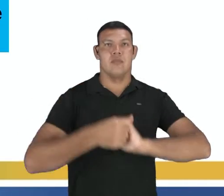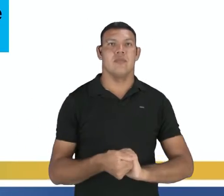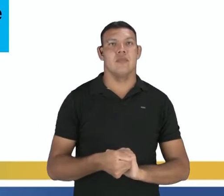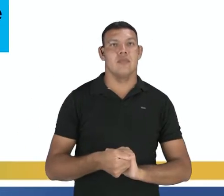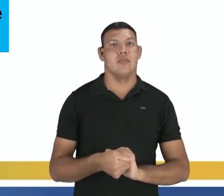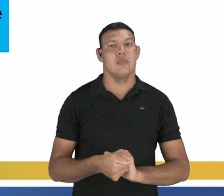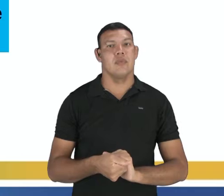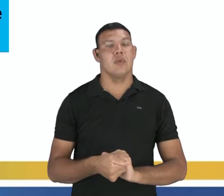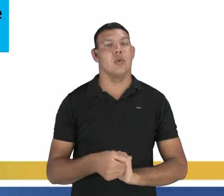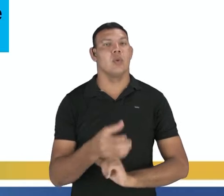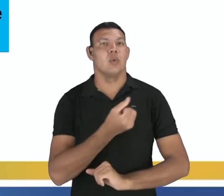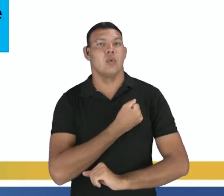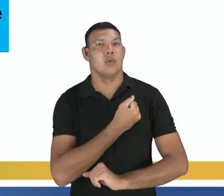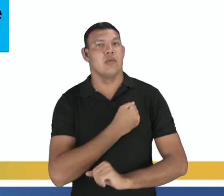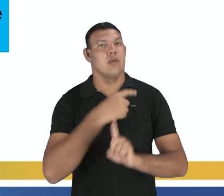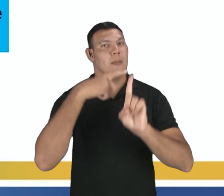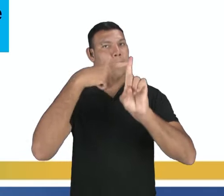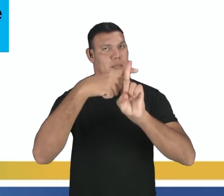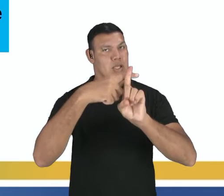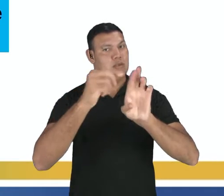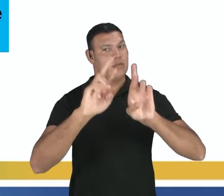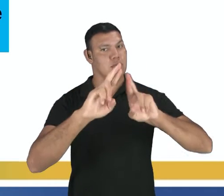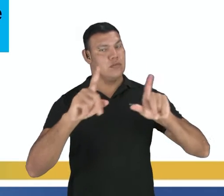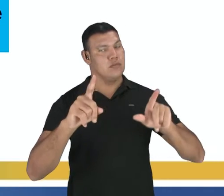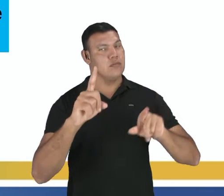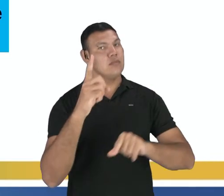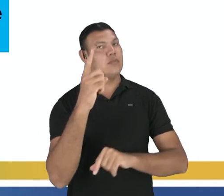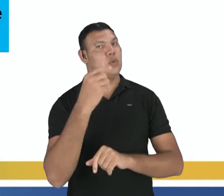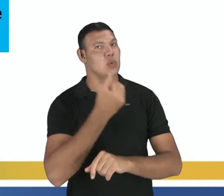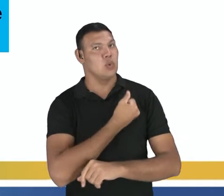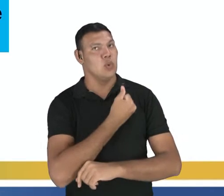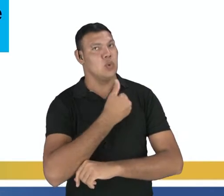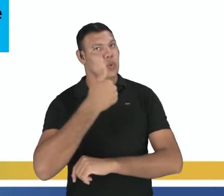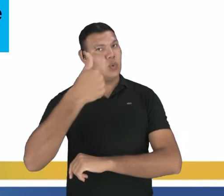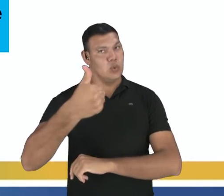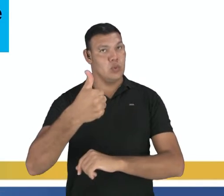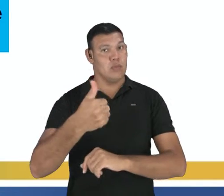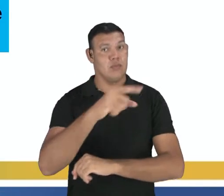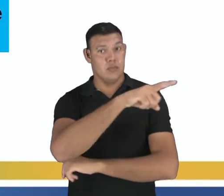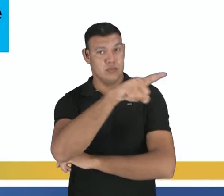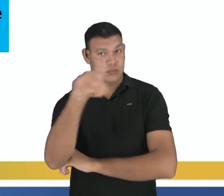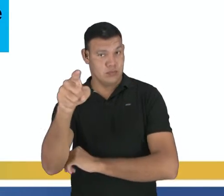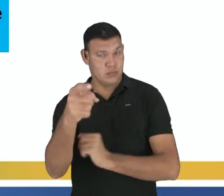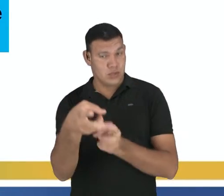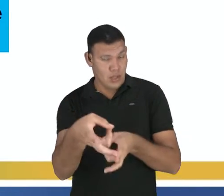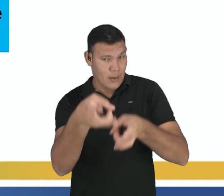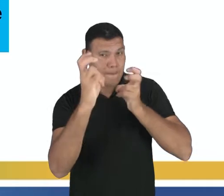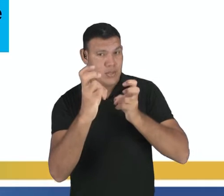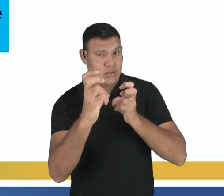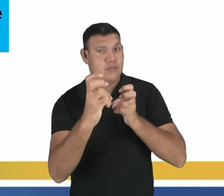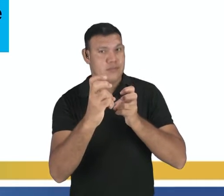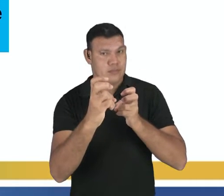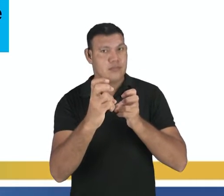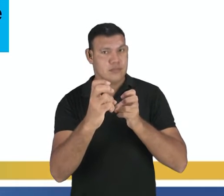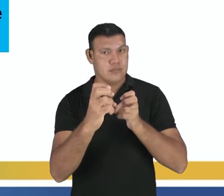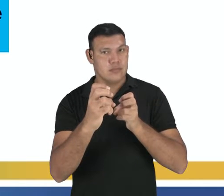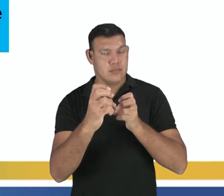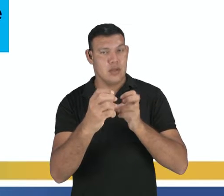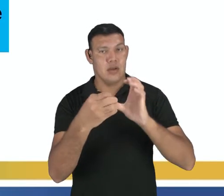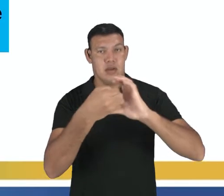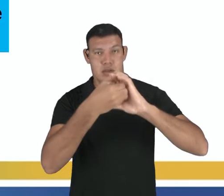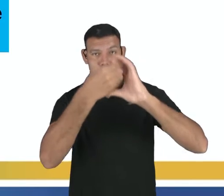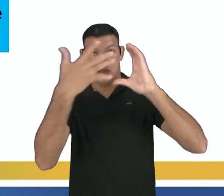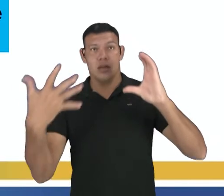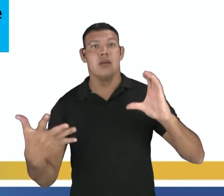base positiva diferente de 1. Ou seja, vocês vão perceber pela propriedade que nós